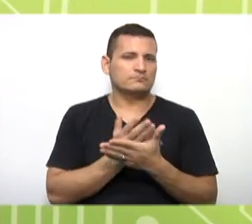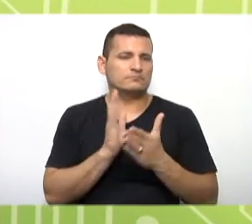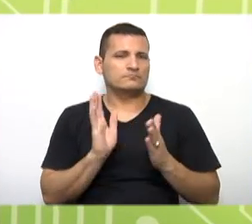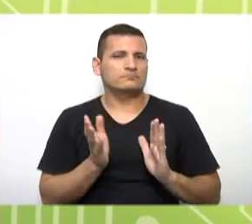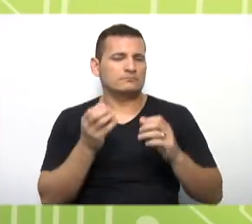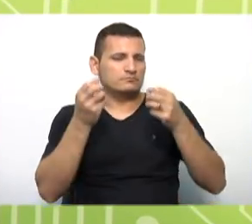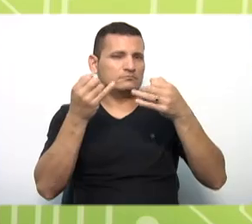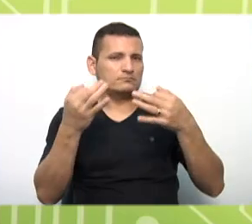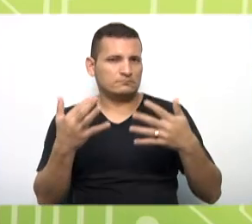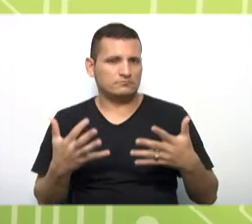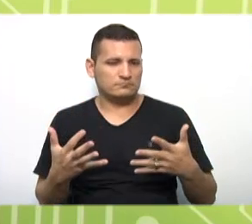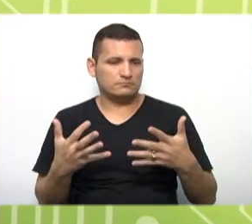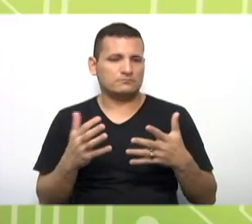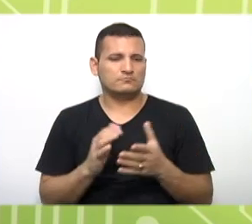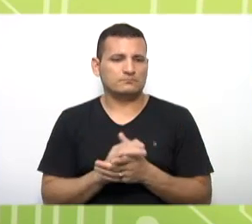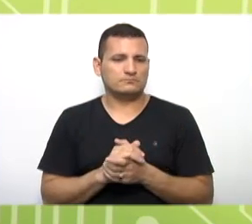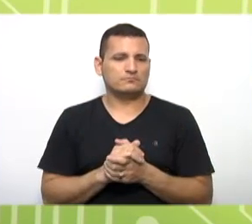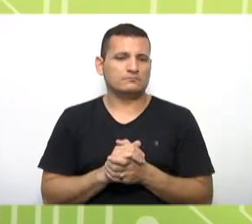sobre